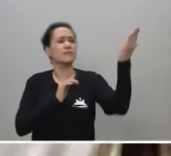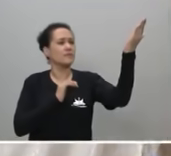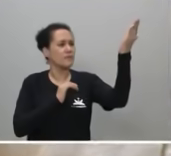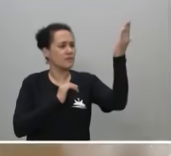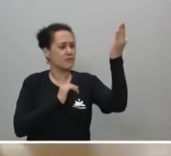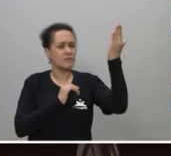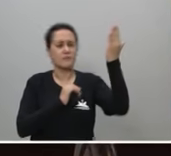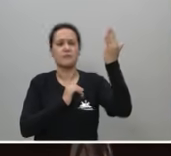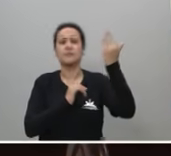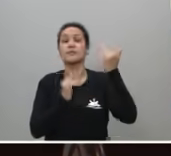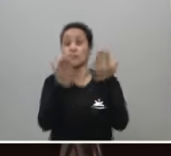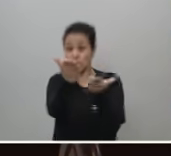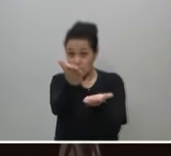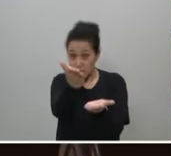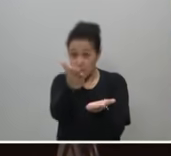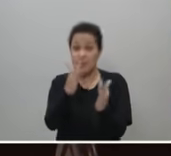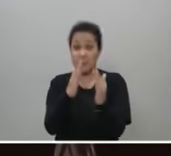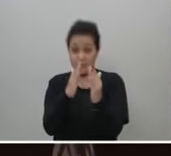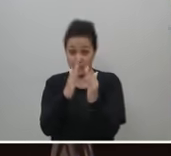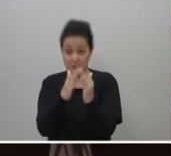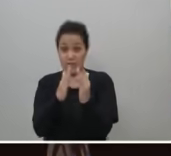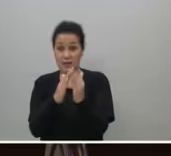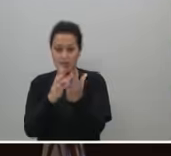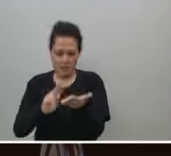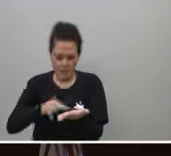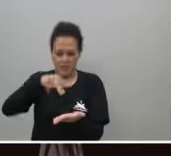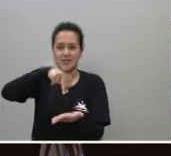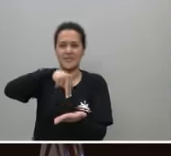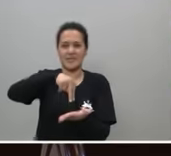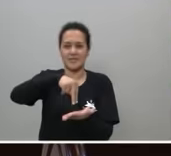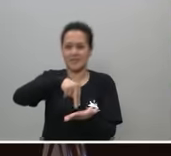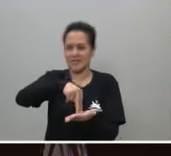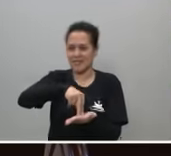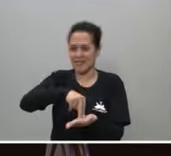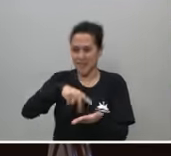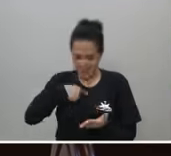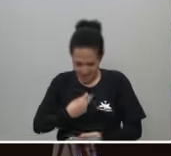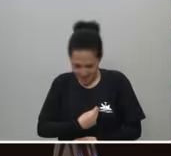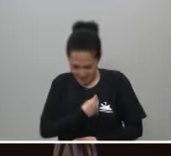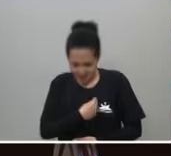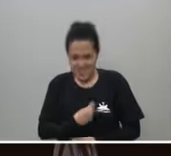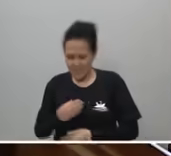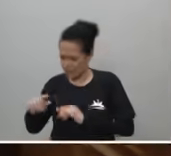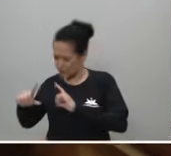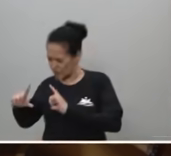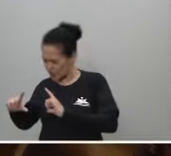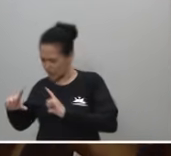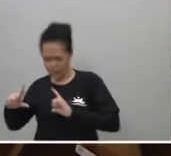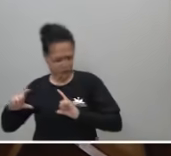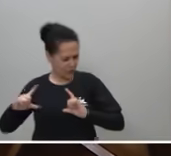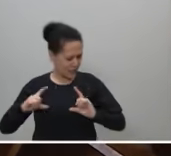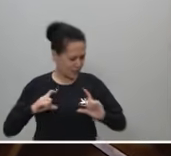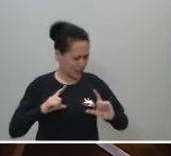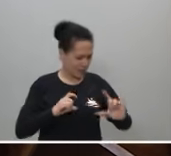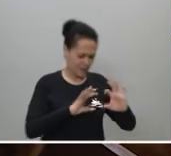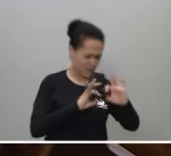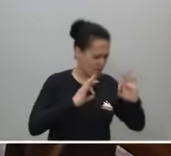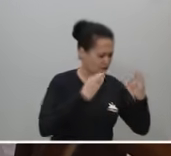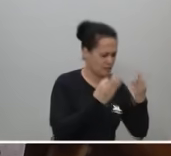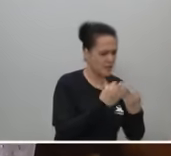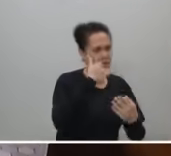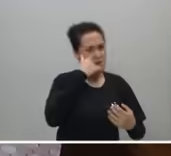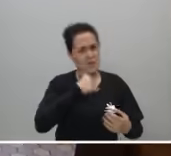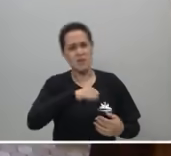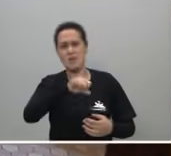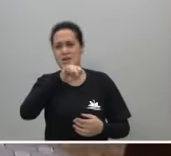Vem, fica de pé, você que está em casa. Eu estou no meio dessas fotos de mães, familiares. A